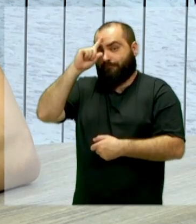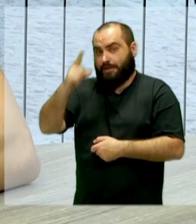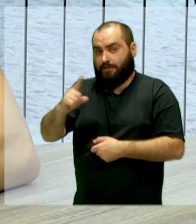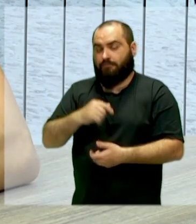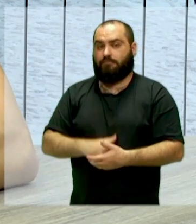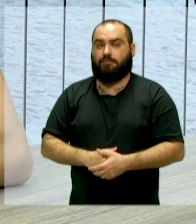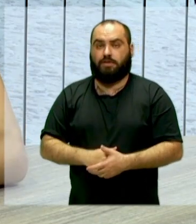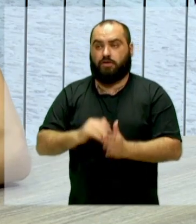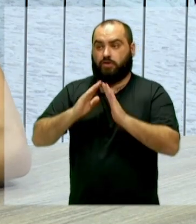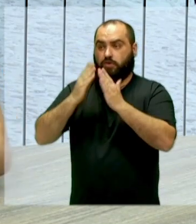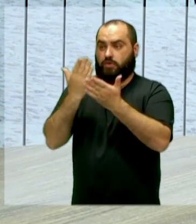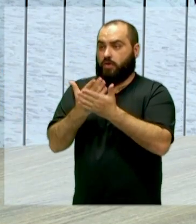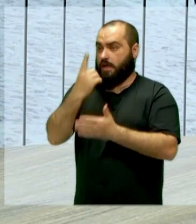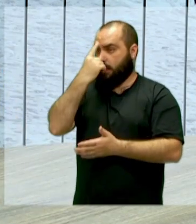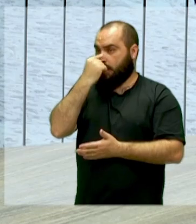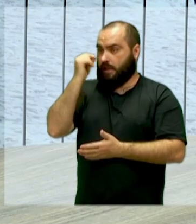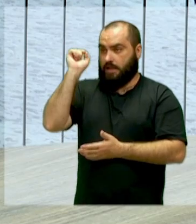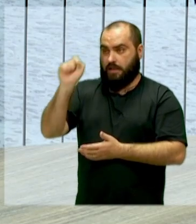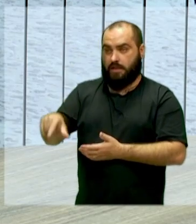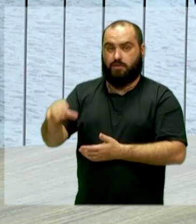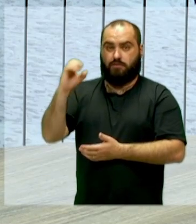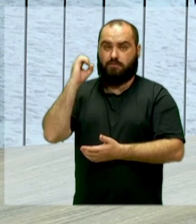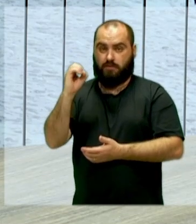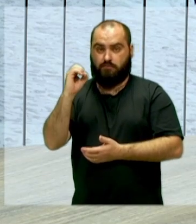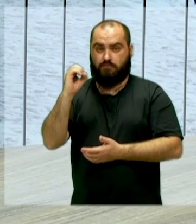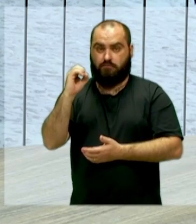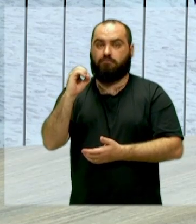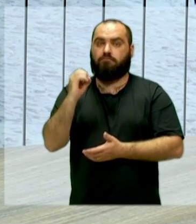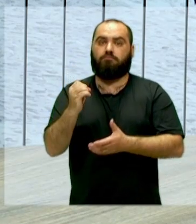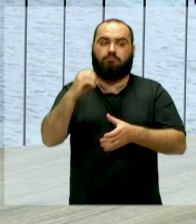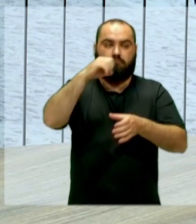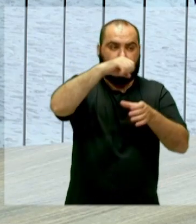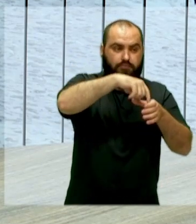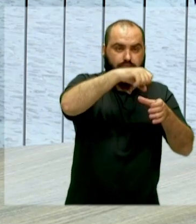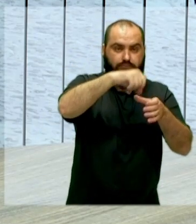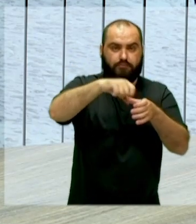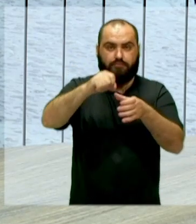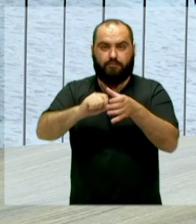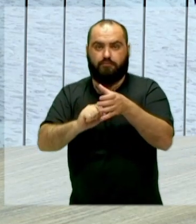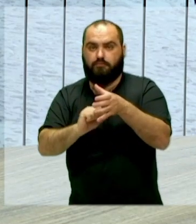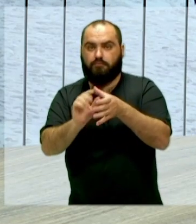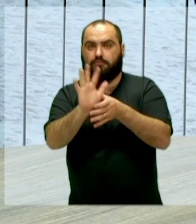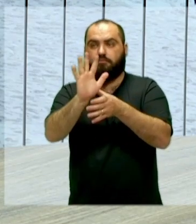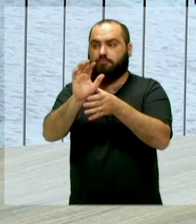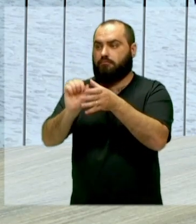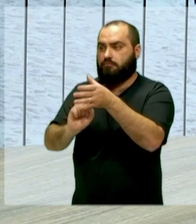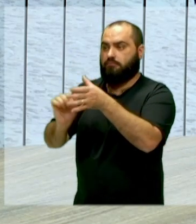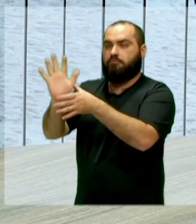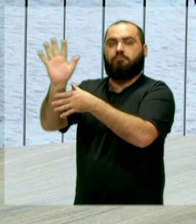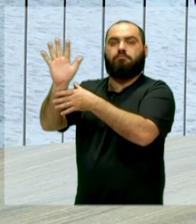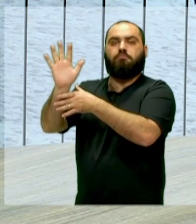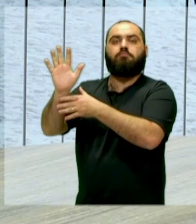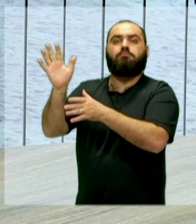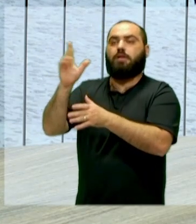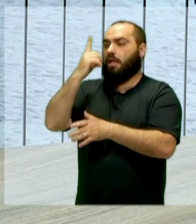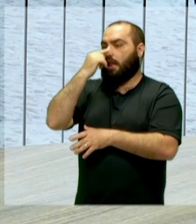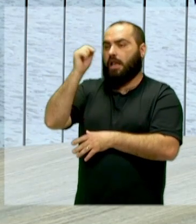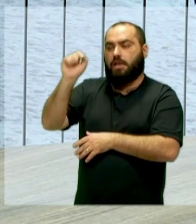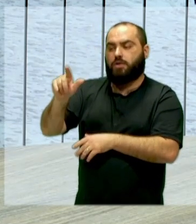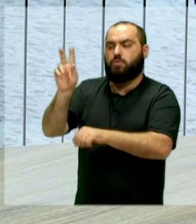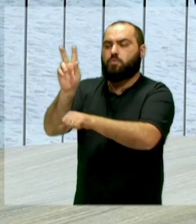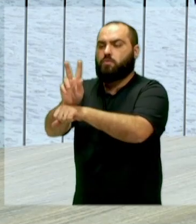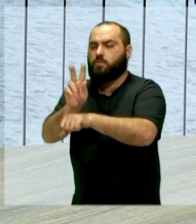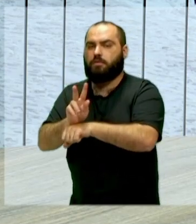sejam Lixo Zero que as crianças tenham acesso à agricultura Urbana através da agroecologia né A questão da compostagem então assim